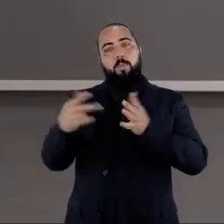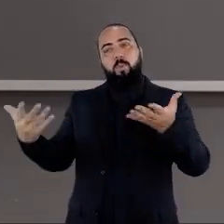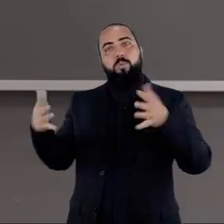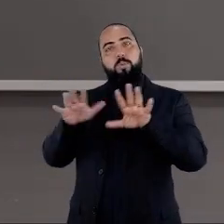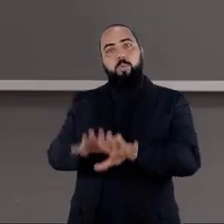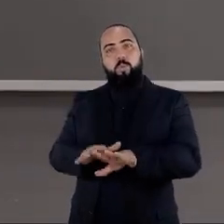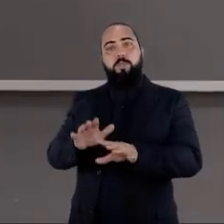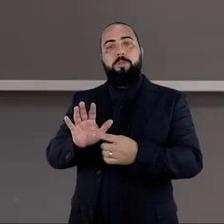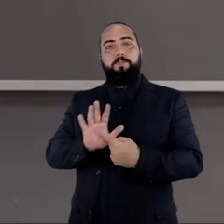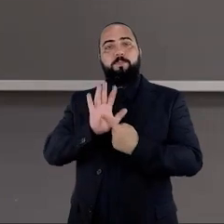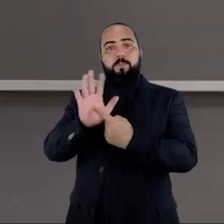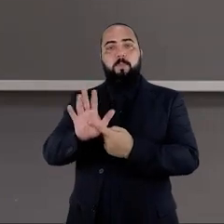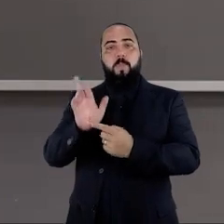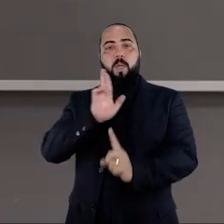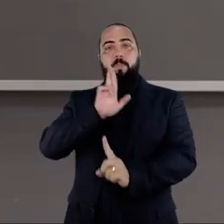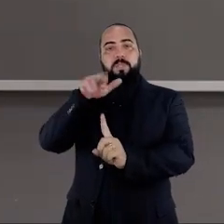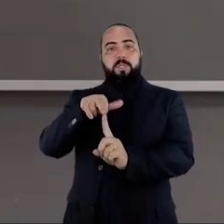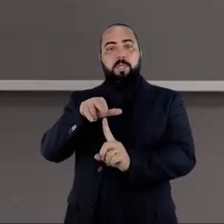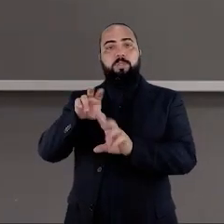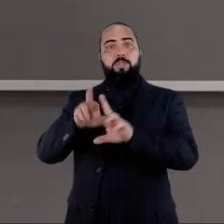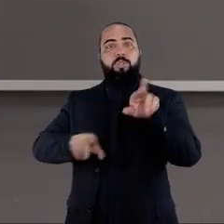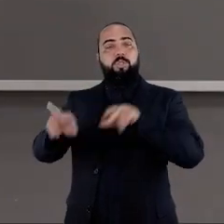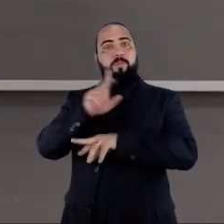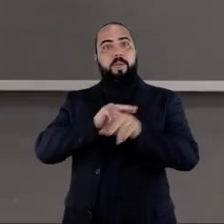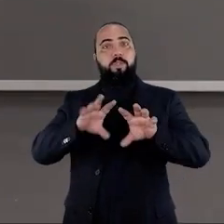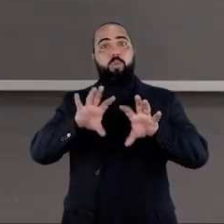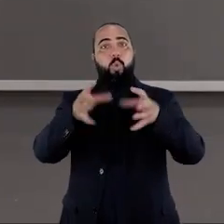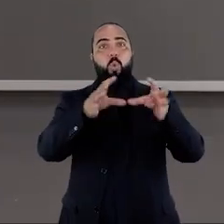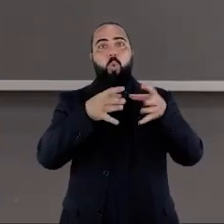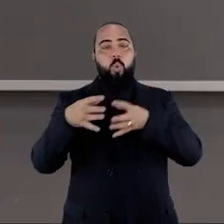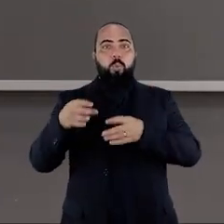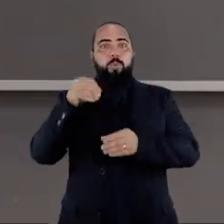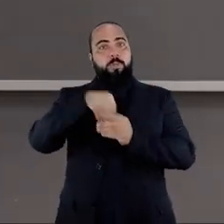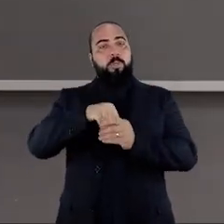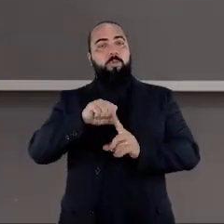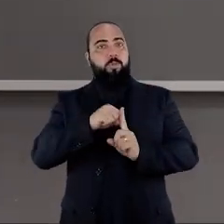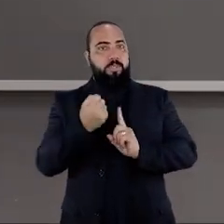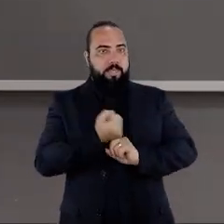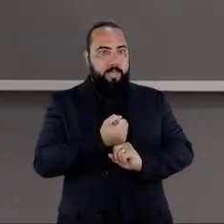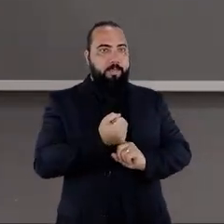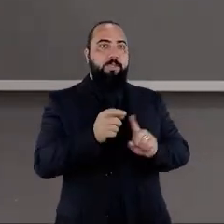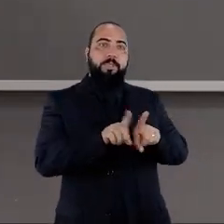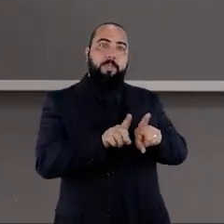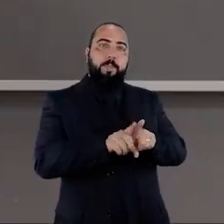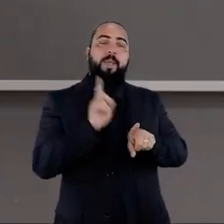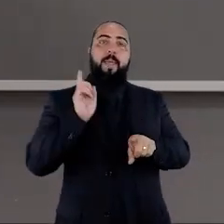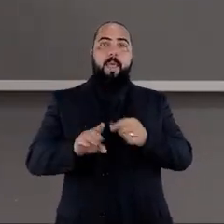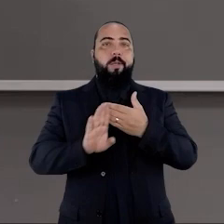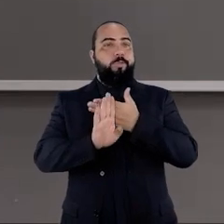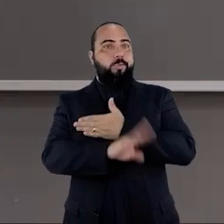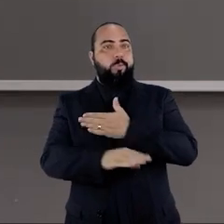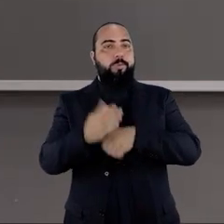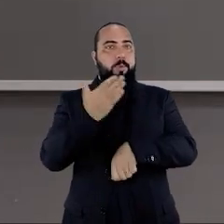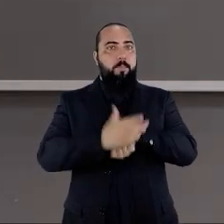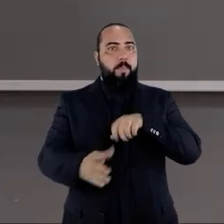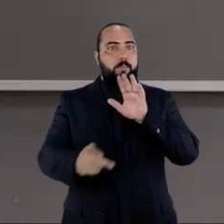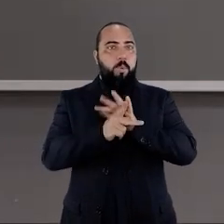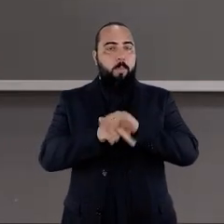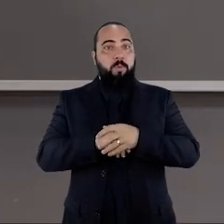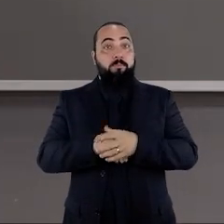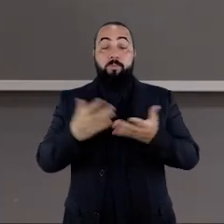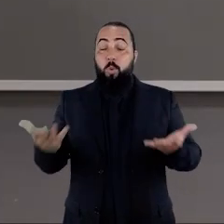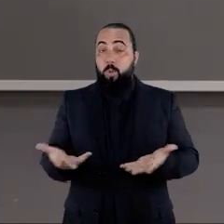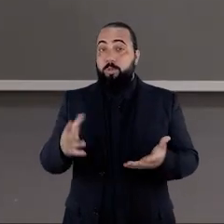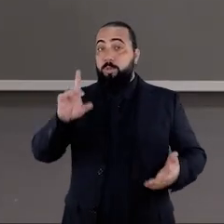para incluir representantes dos diferentes grupos que existem na sociedade, que são excluídos na prática. E hoje,